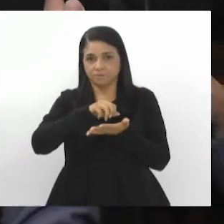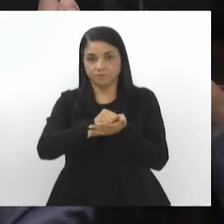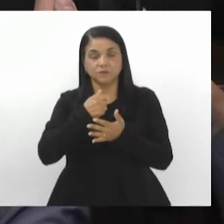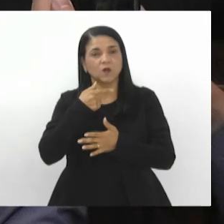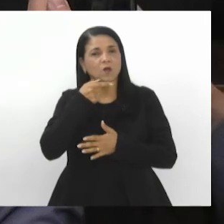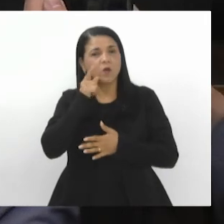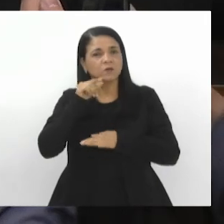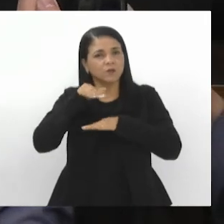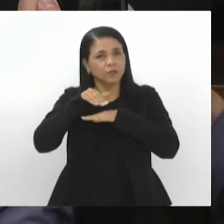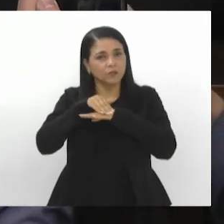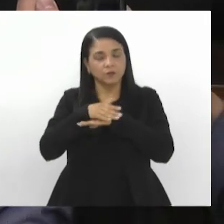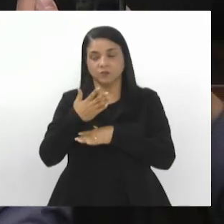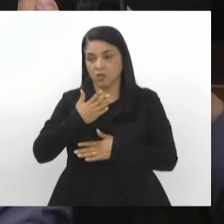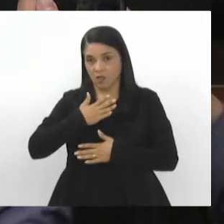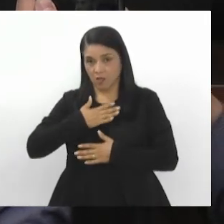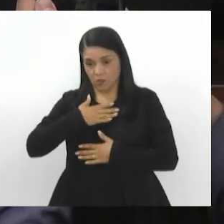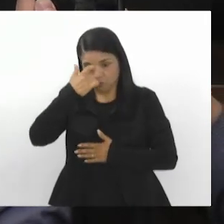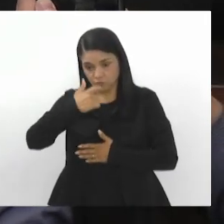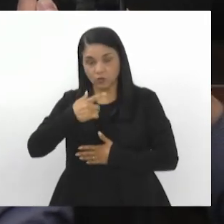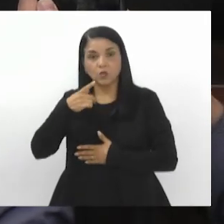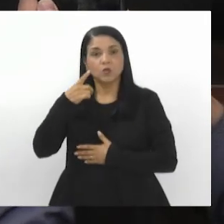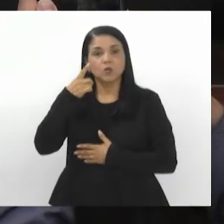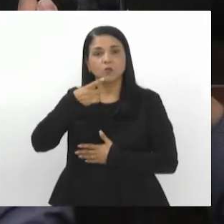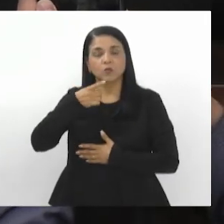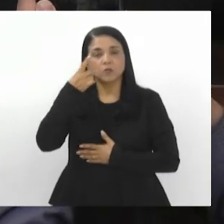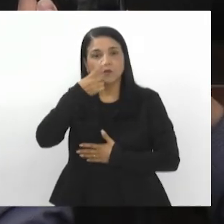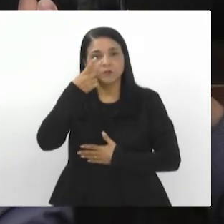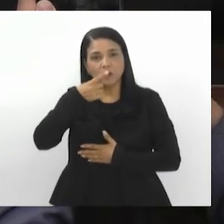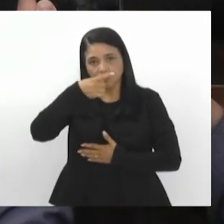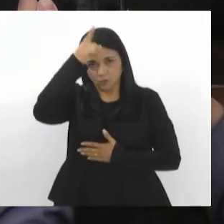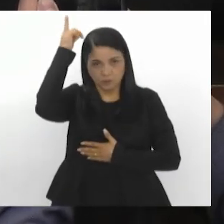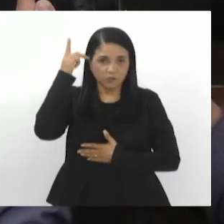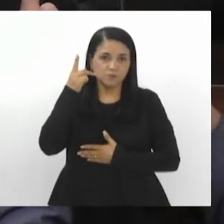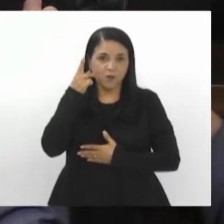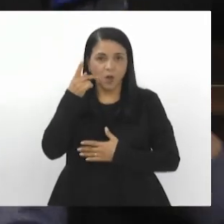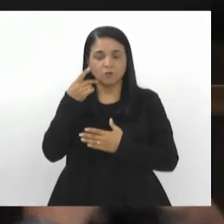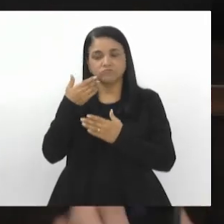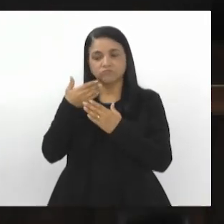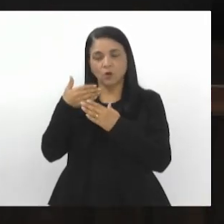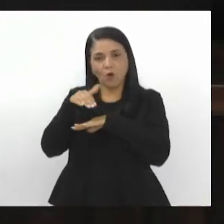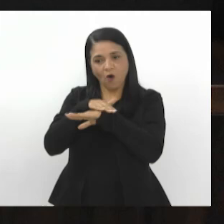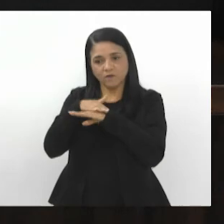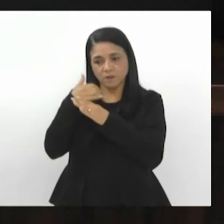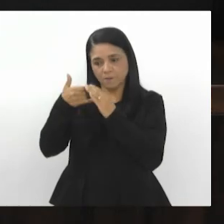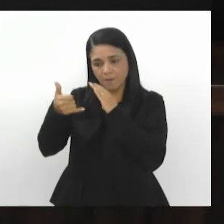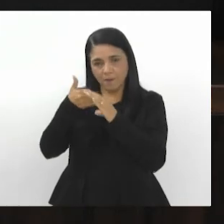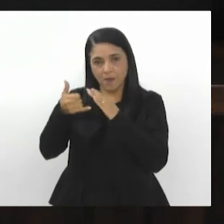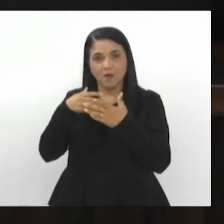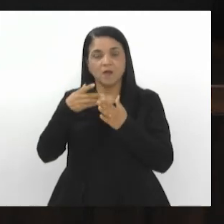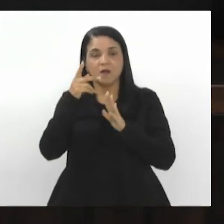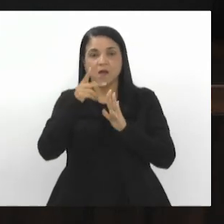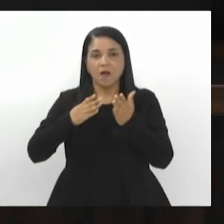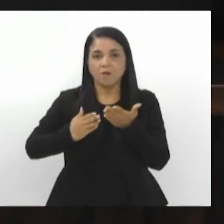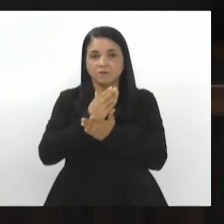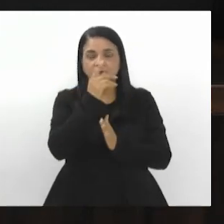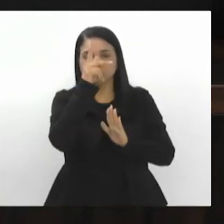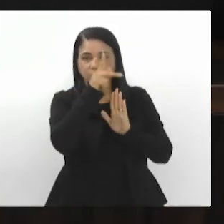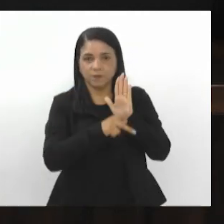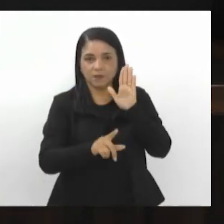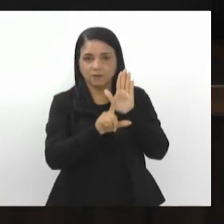de ontem, eu e Luiz Paulo, sempre conversando no Zap, a aprovação do PLP 12